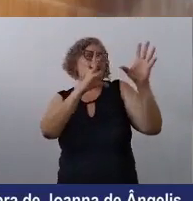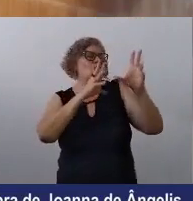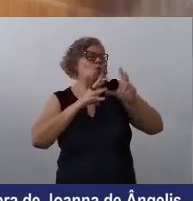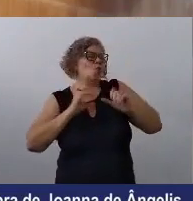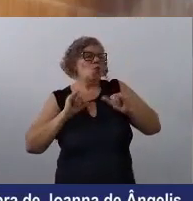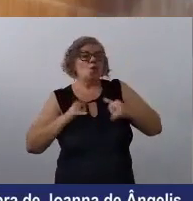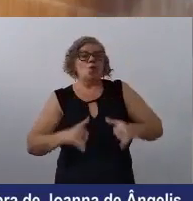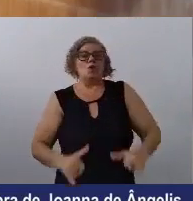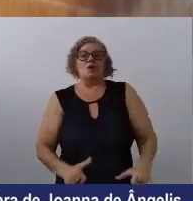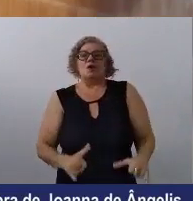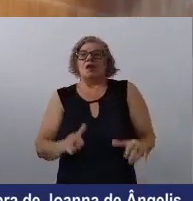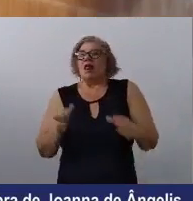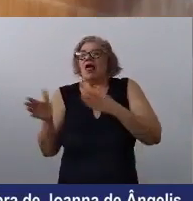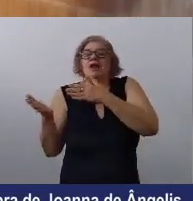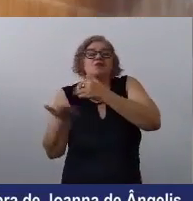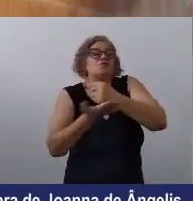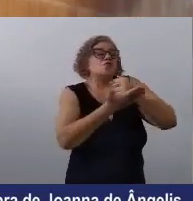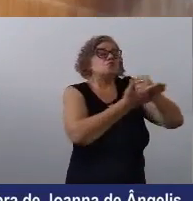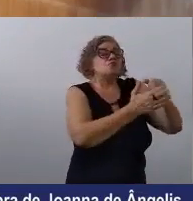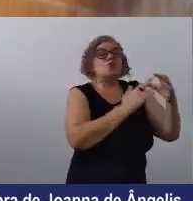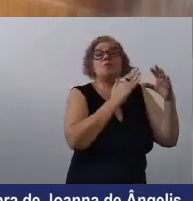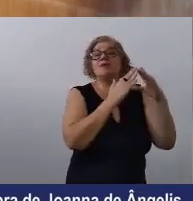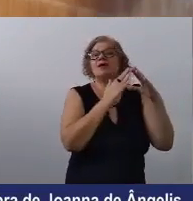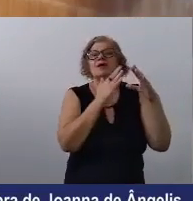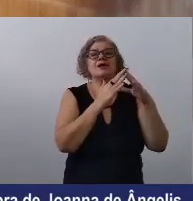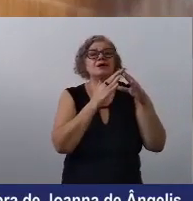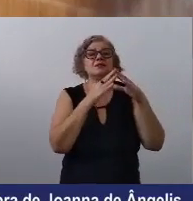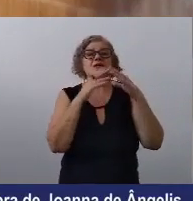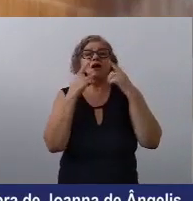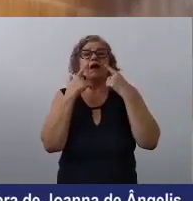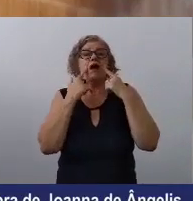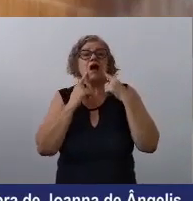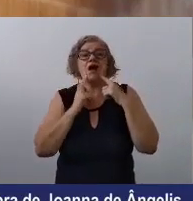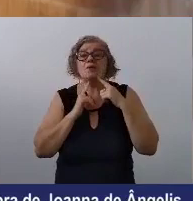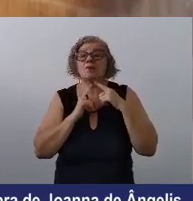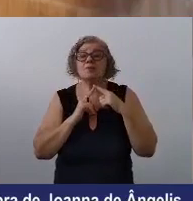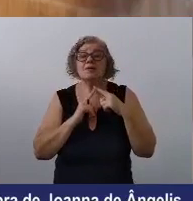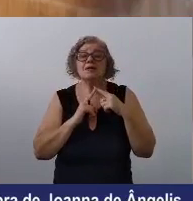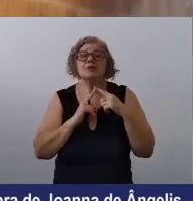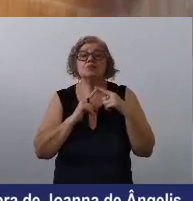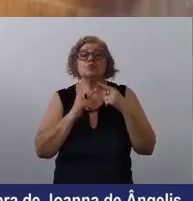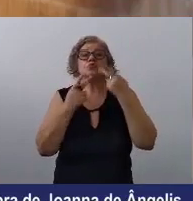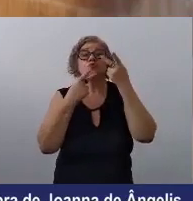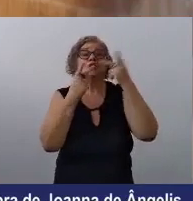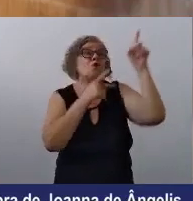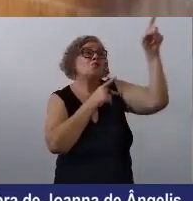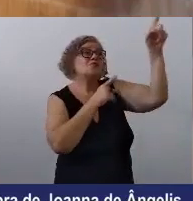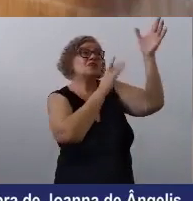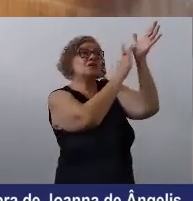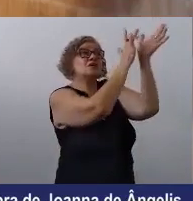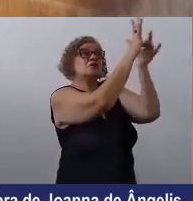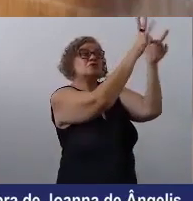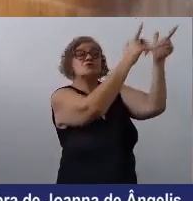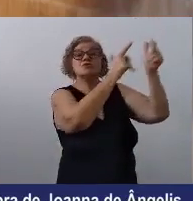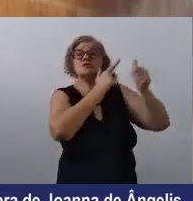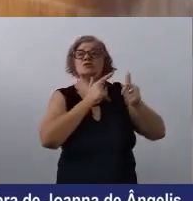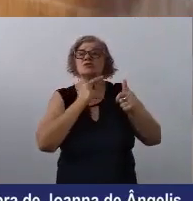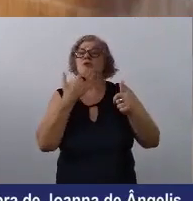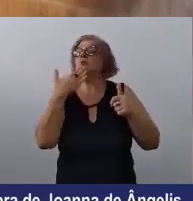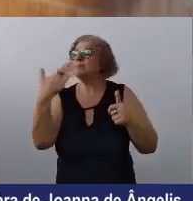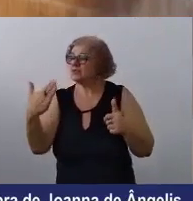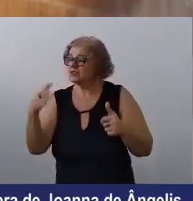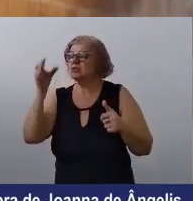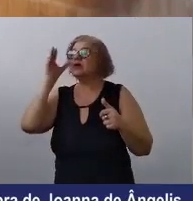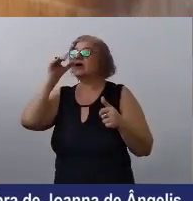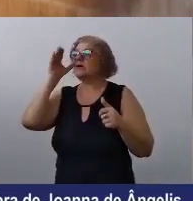buscava. Volta para casa encantada com tudo aquilo que ouvira do profeta. E ficava